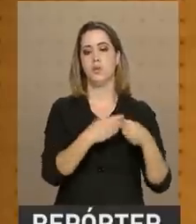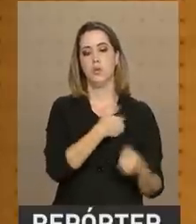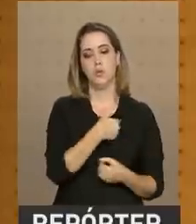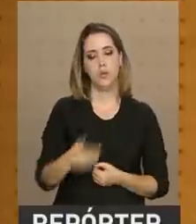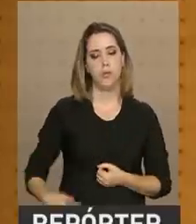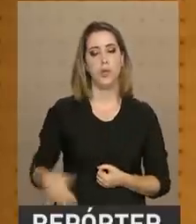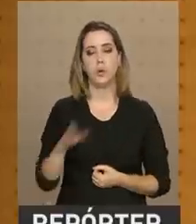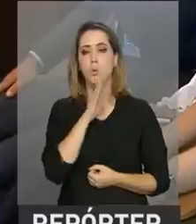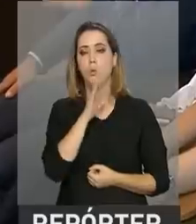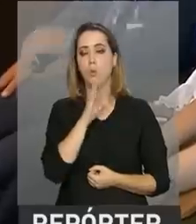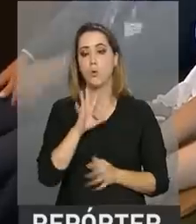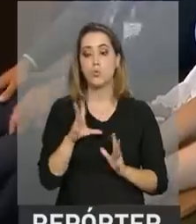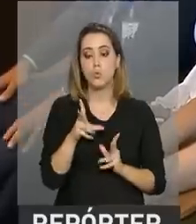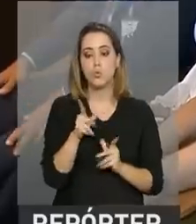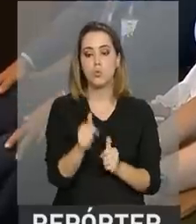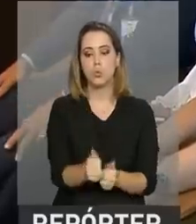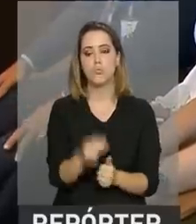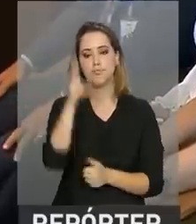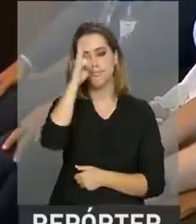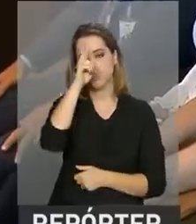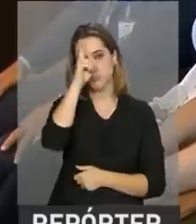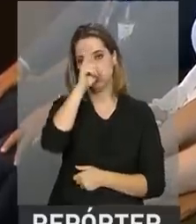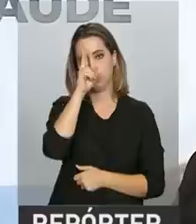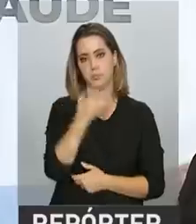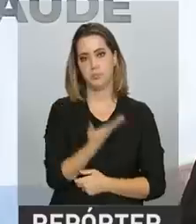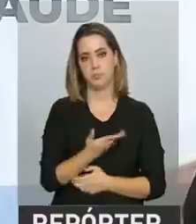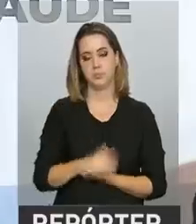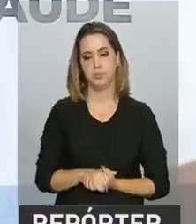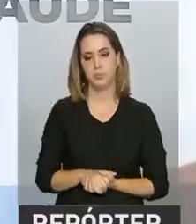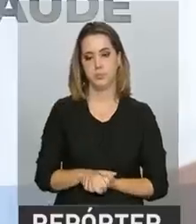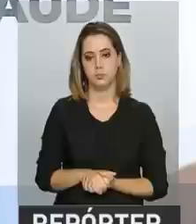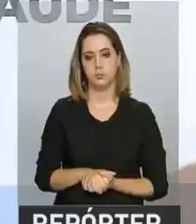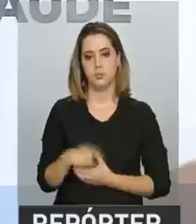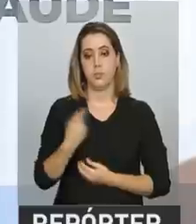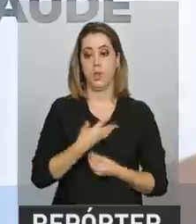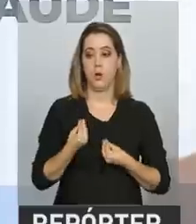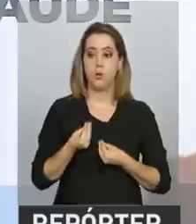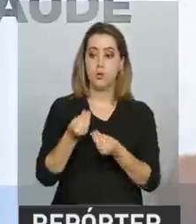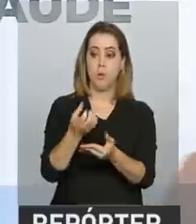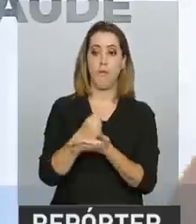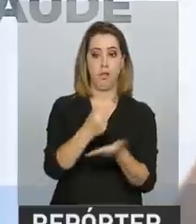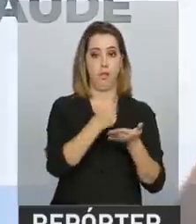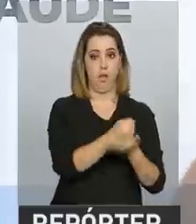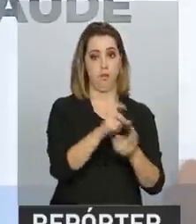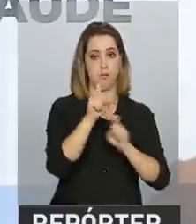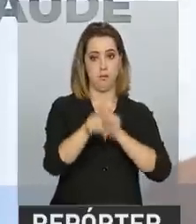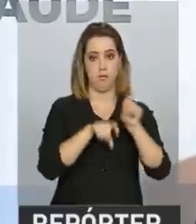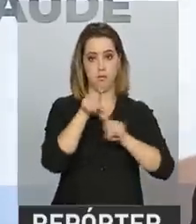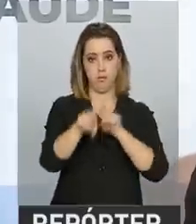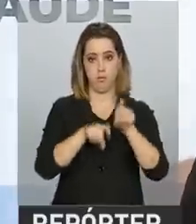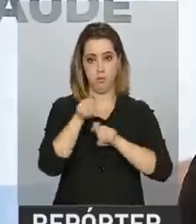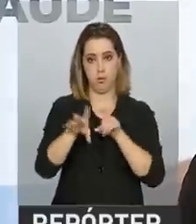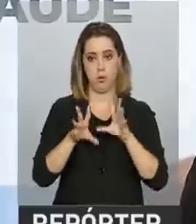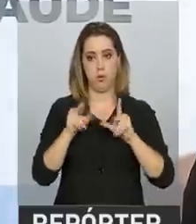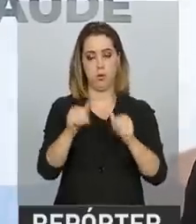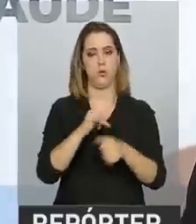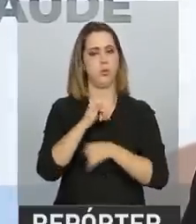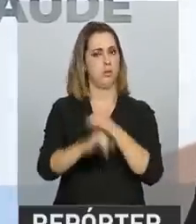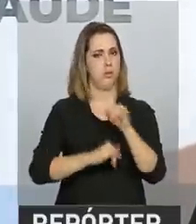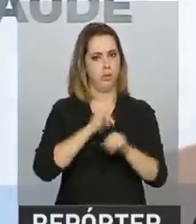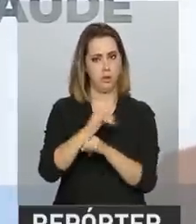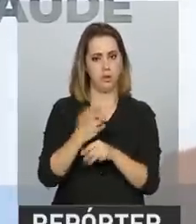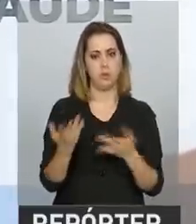tenham conhecimento de todo o histórico dos pacientes. Forneceremos computadores, o Ministério das Comunicações fornecerá